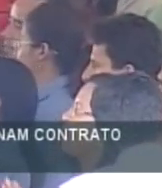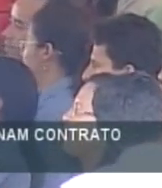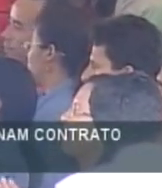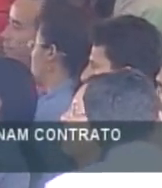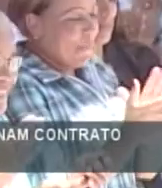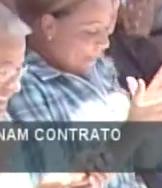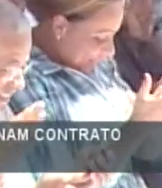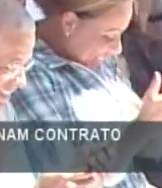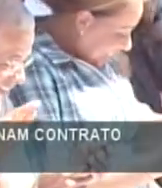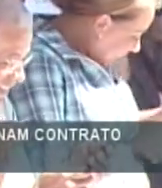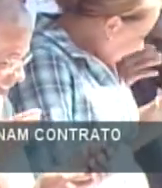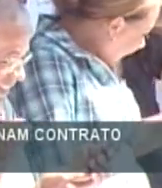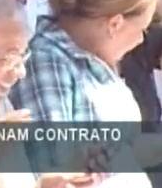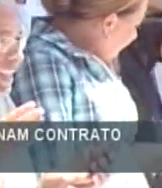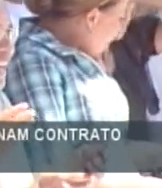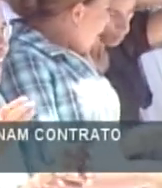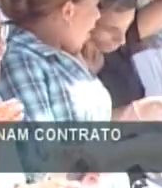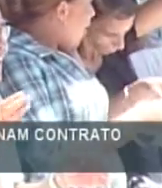Obrigada.